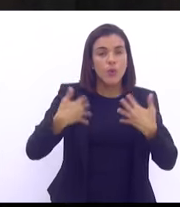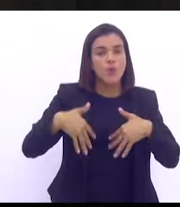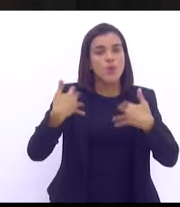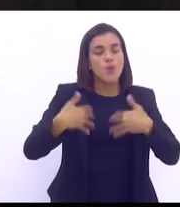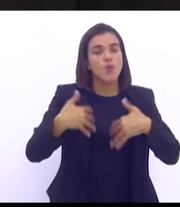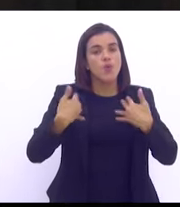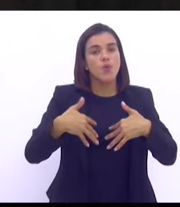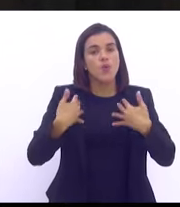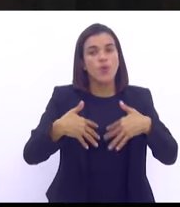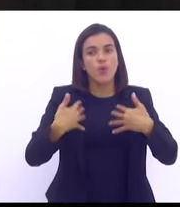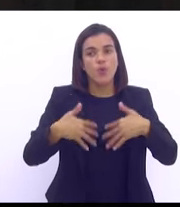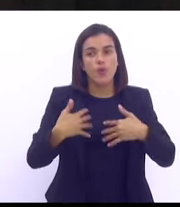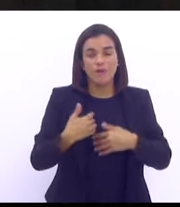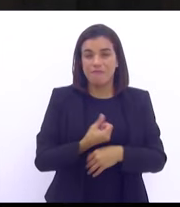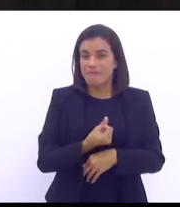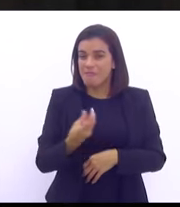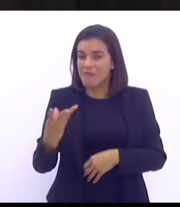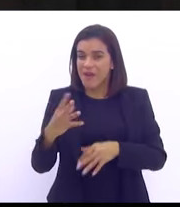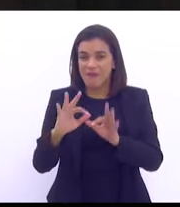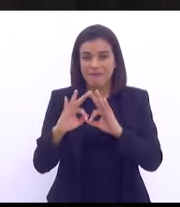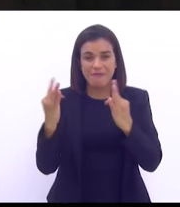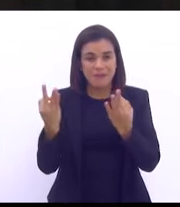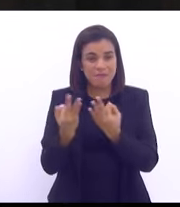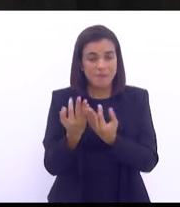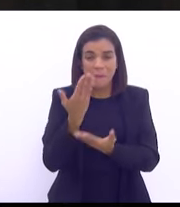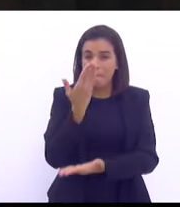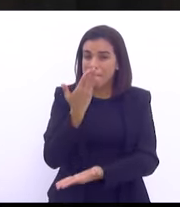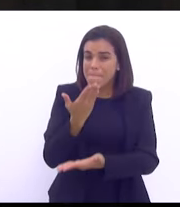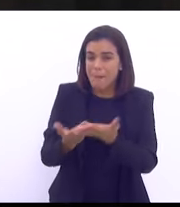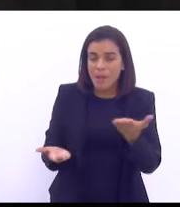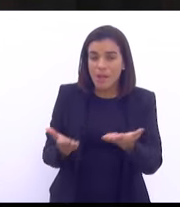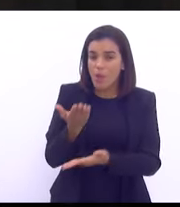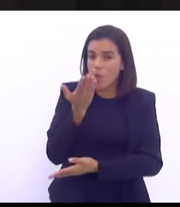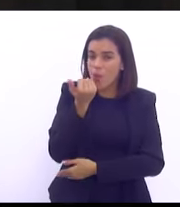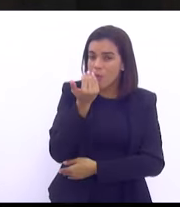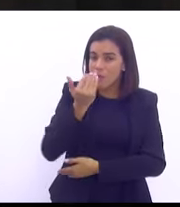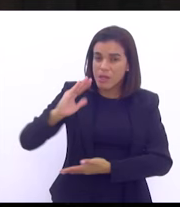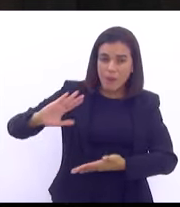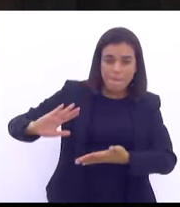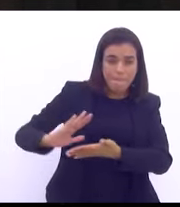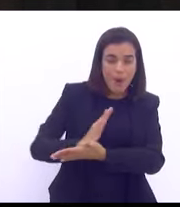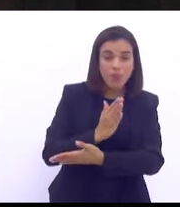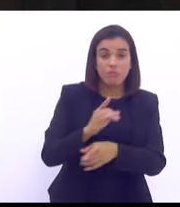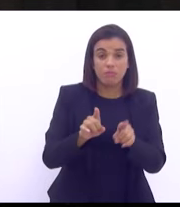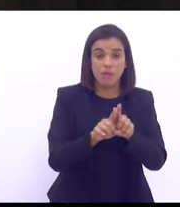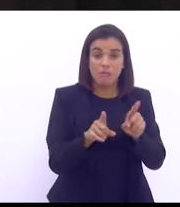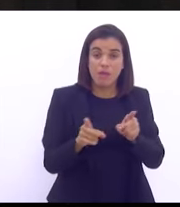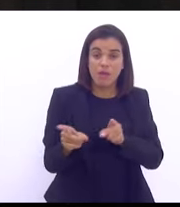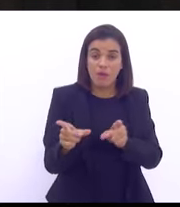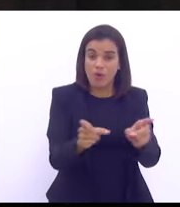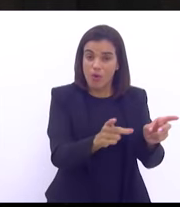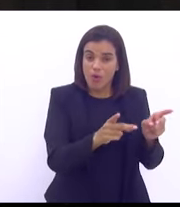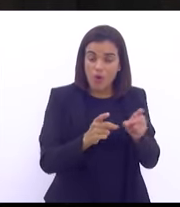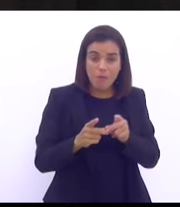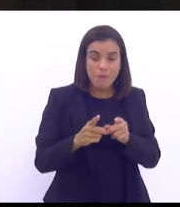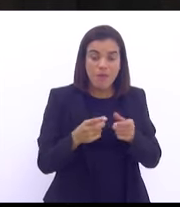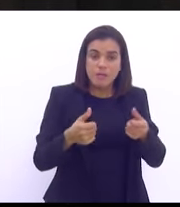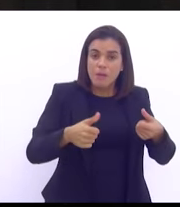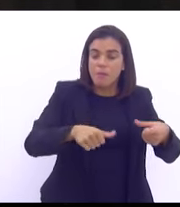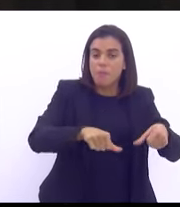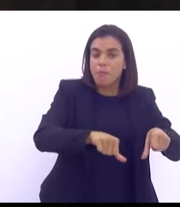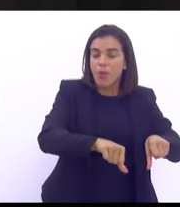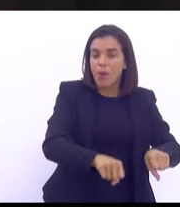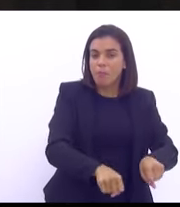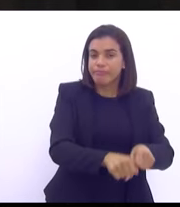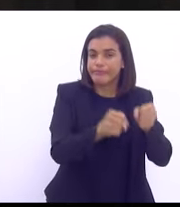desesperadores. Olha, muitas famílias perderam todos os alimentos, assim como comerciantes também tiveram um prejuízo